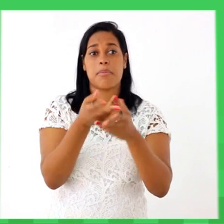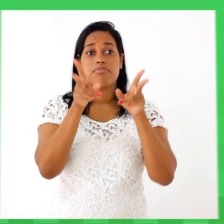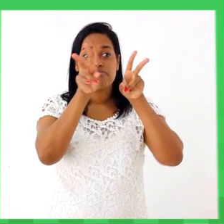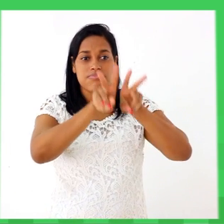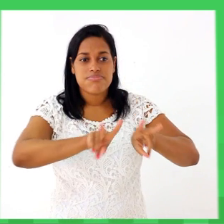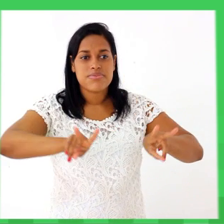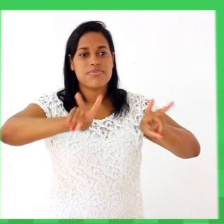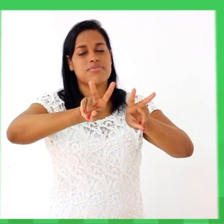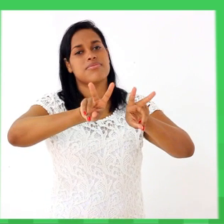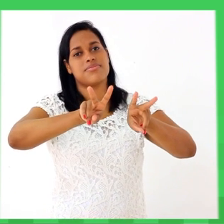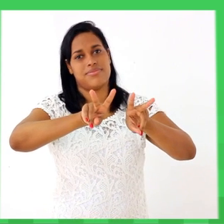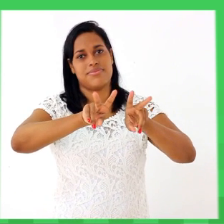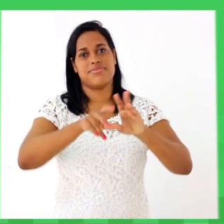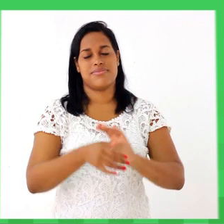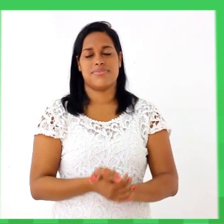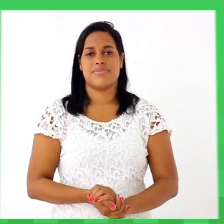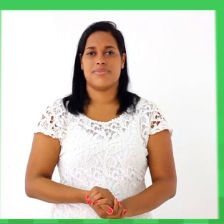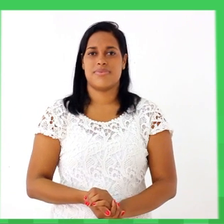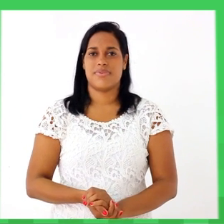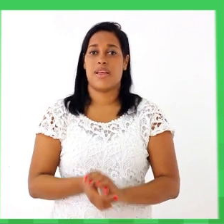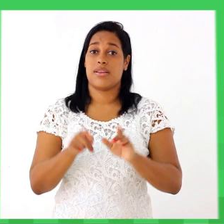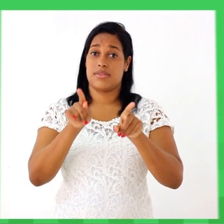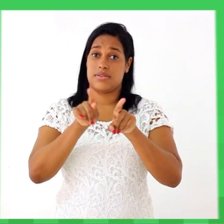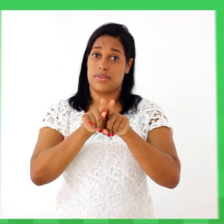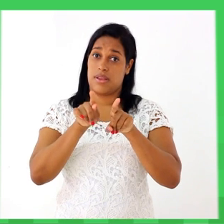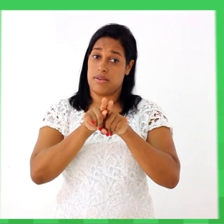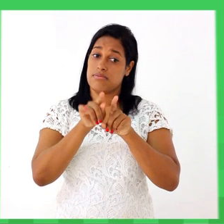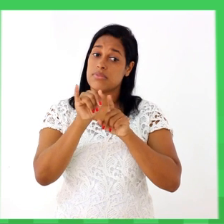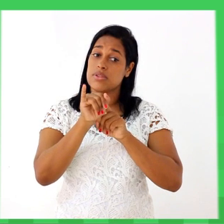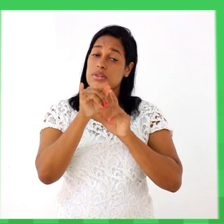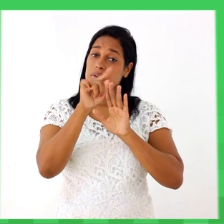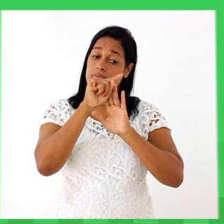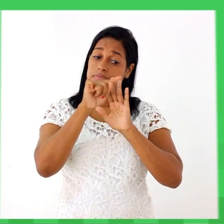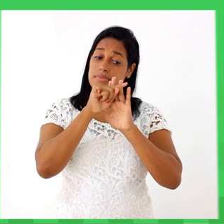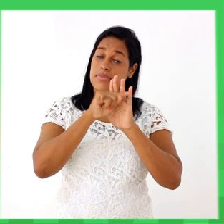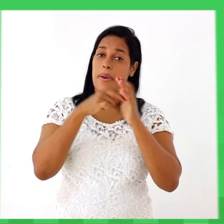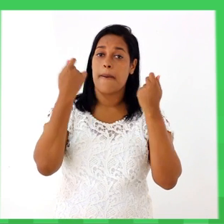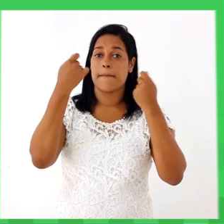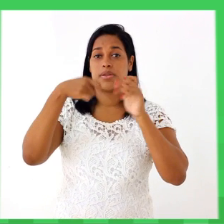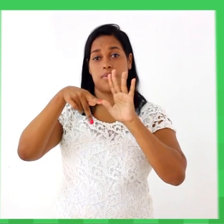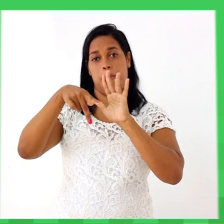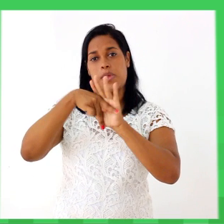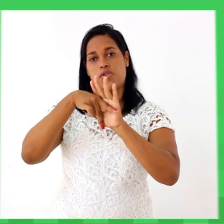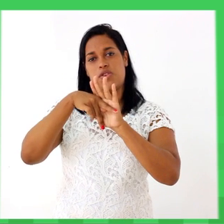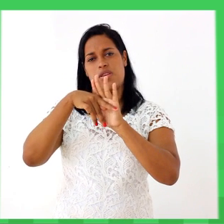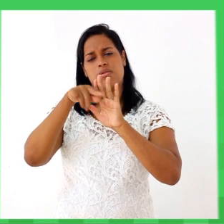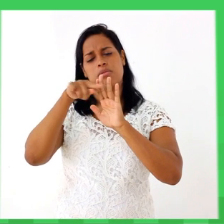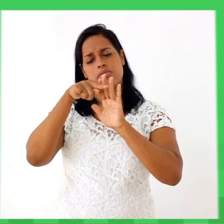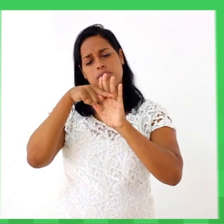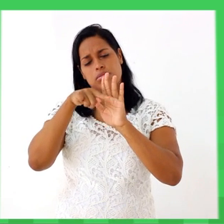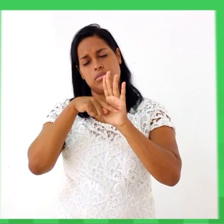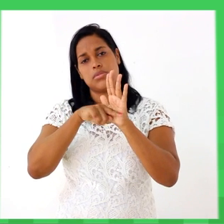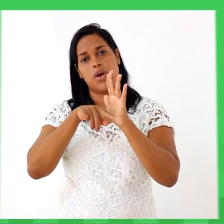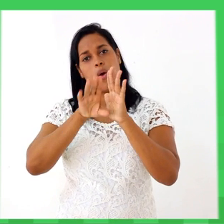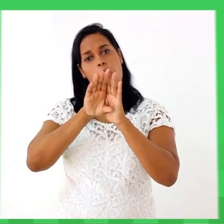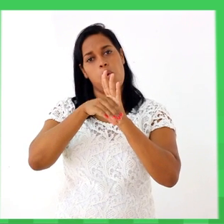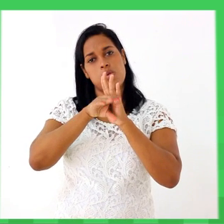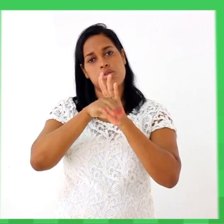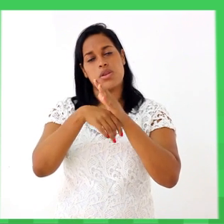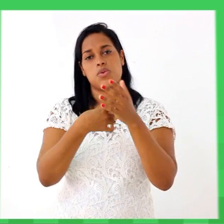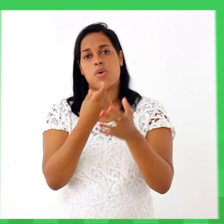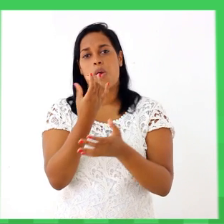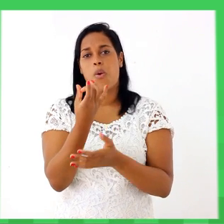requisitos daquele mini-mundo. Dados esses requisitos, nós fazemos um projeto conceitual, dizemos quais